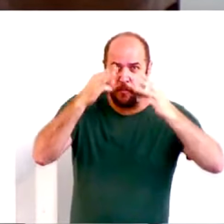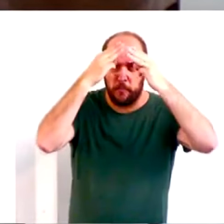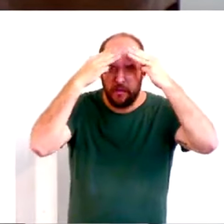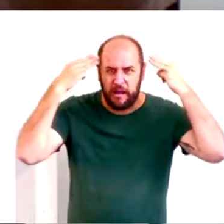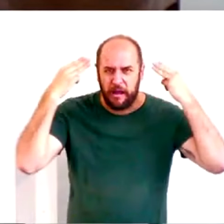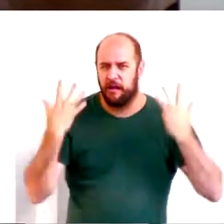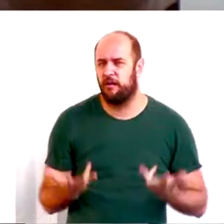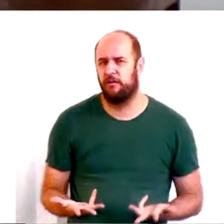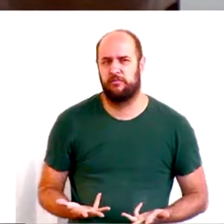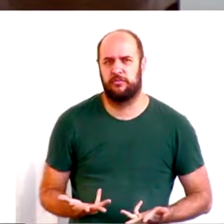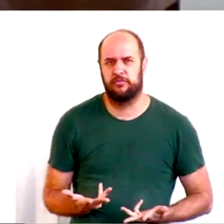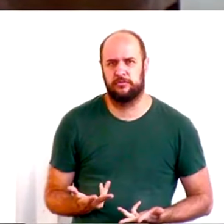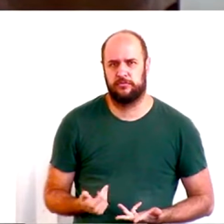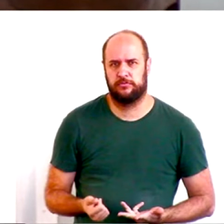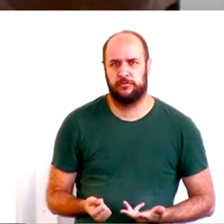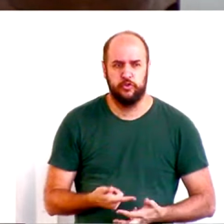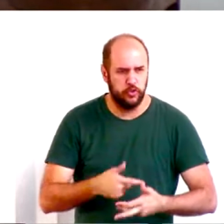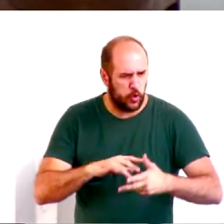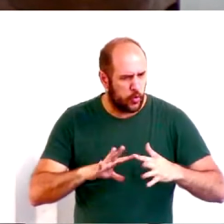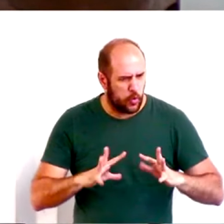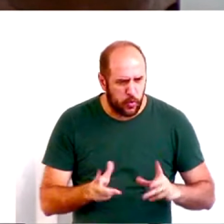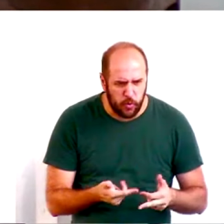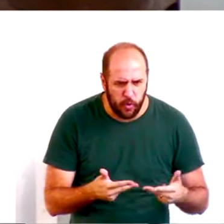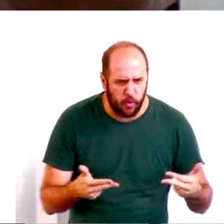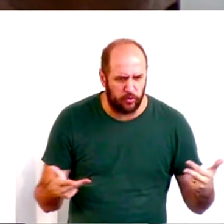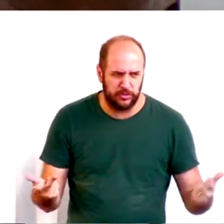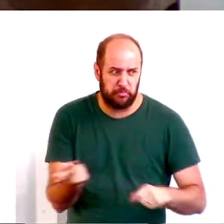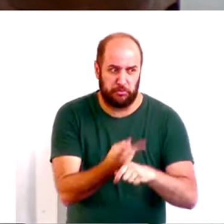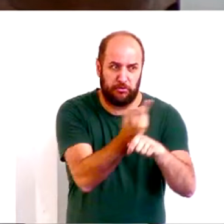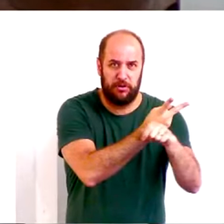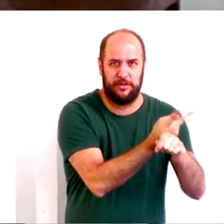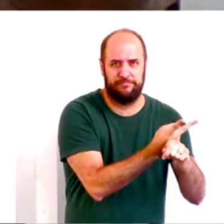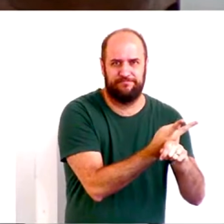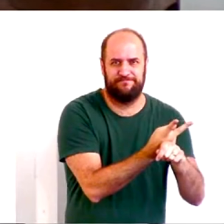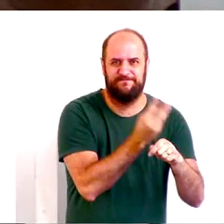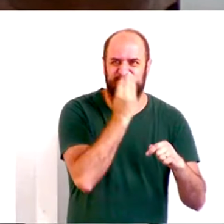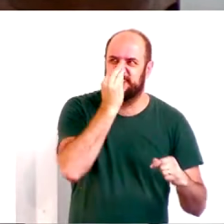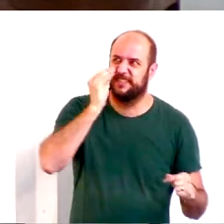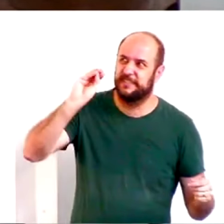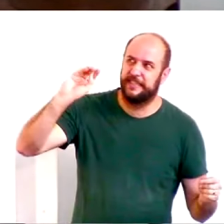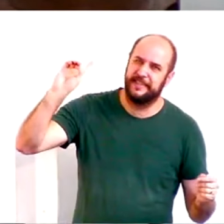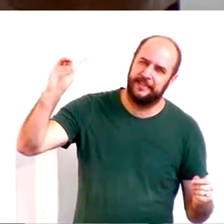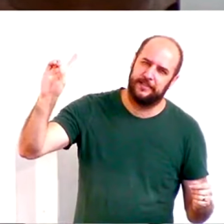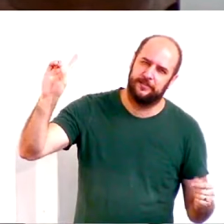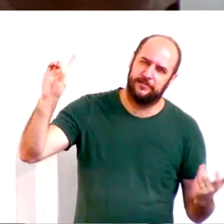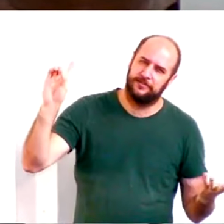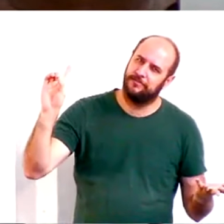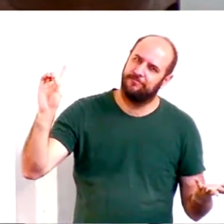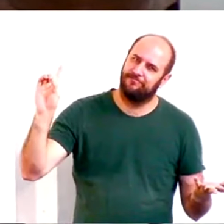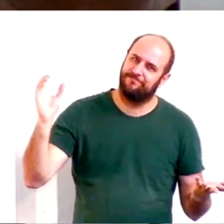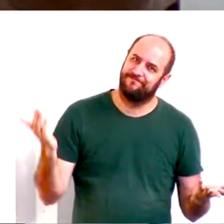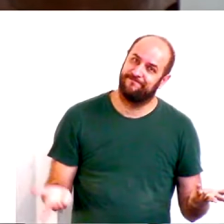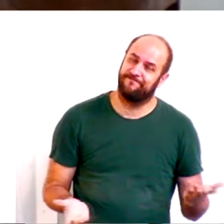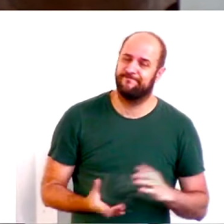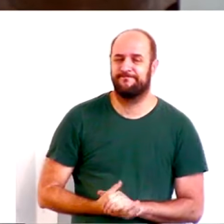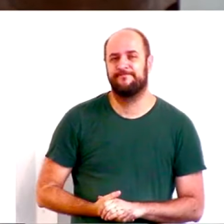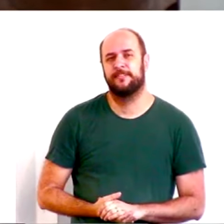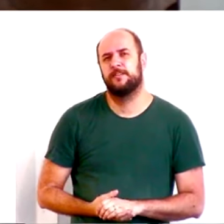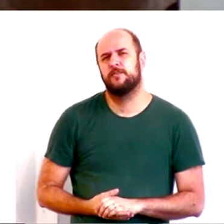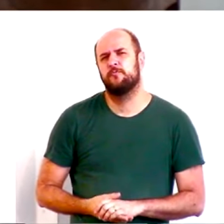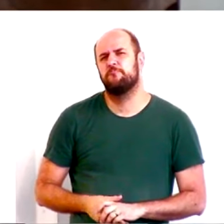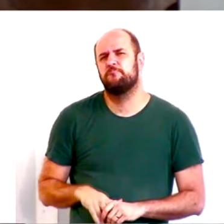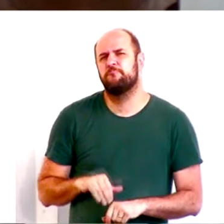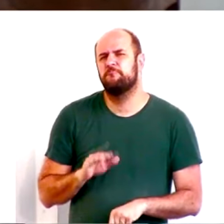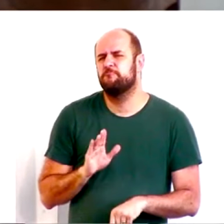vocês acreditaram em todas as coisas e então será o ponto mais alto